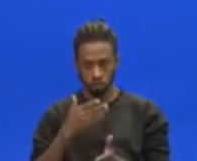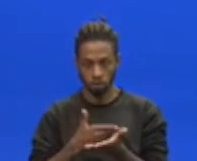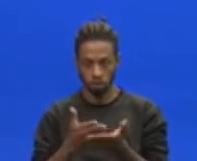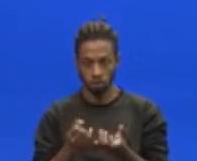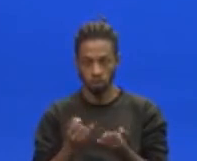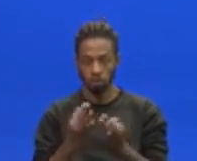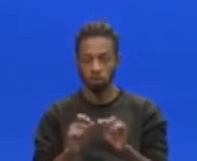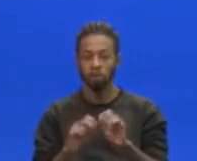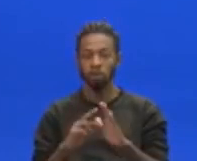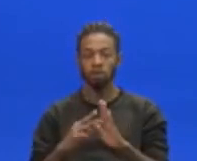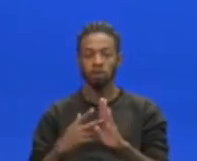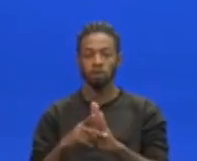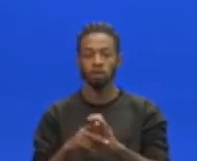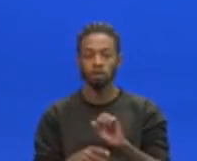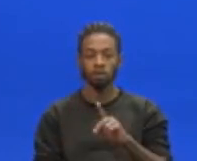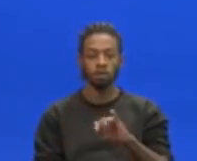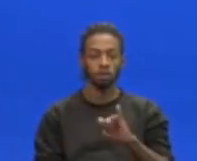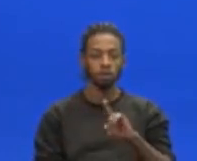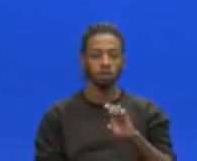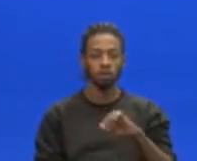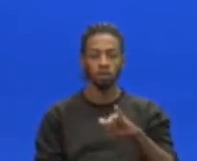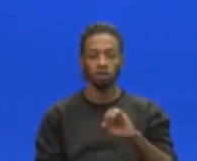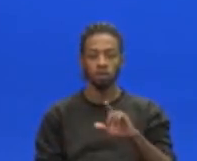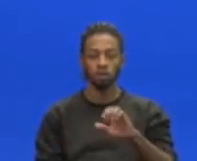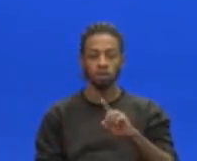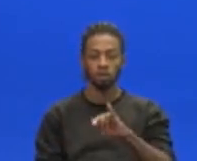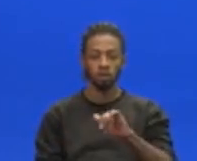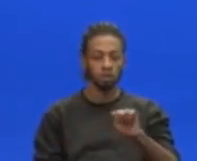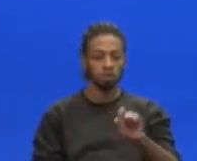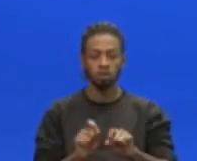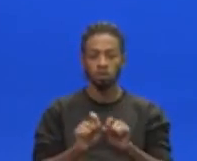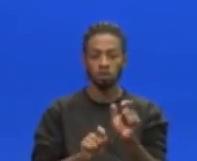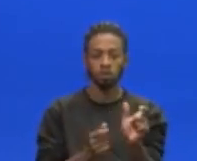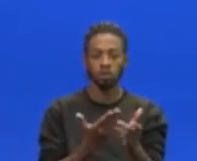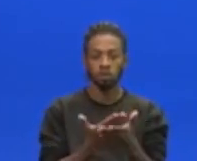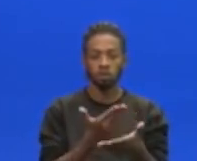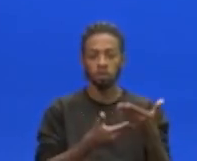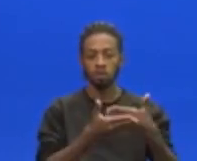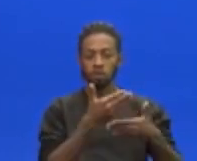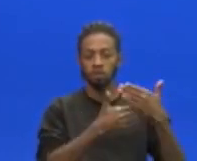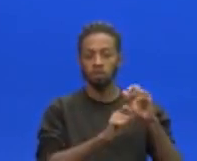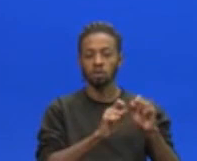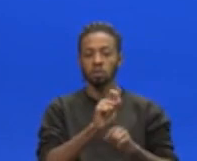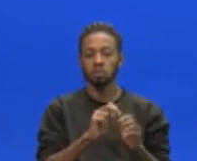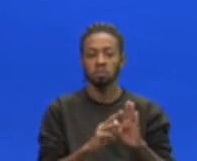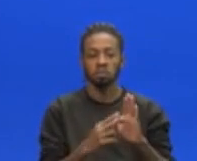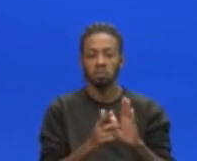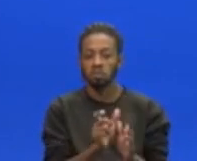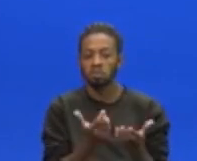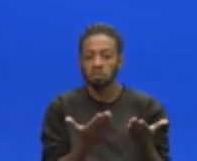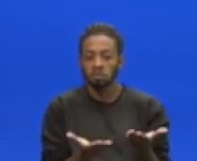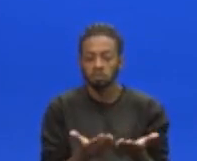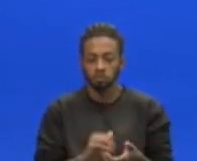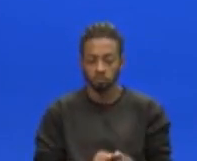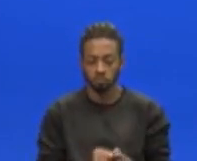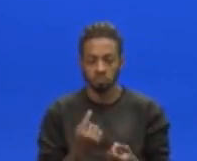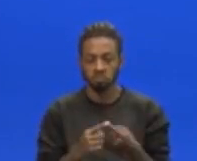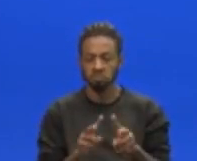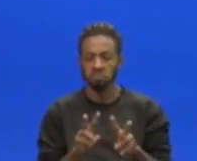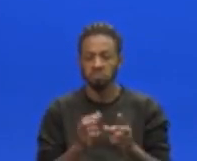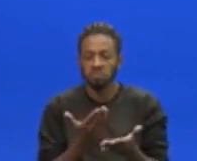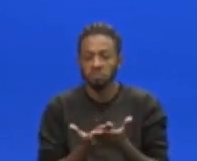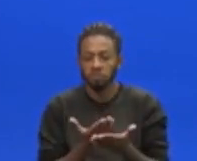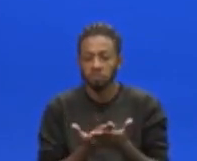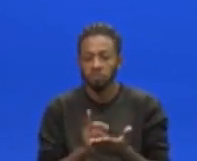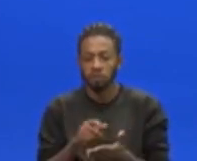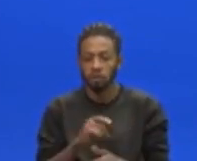pouquinho o que é epidemiologia, dar uma base histórica aí para a gente a respeito do que se trata essa disciplina, né? Na verdade, a